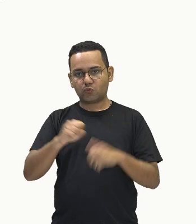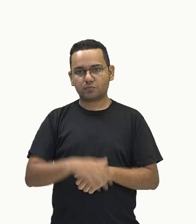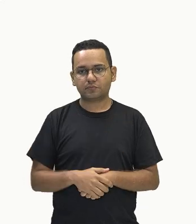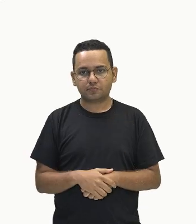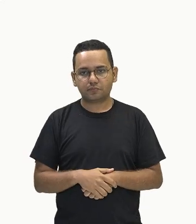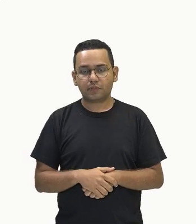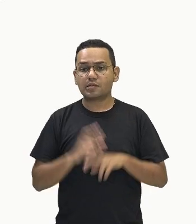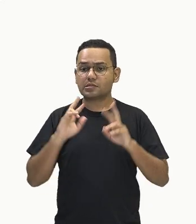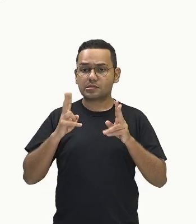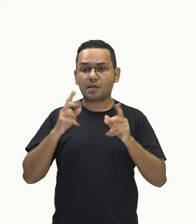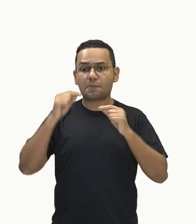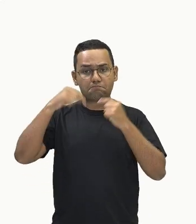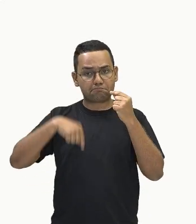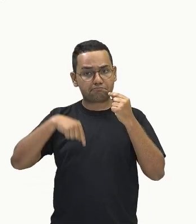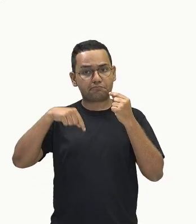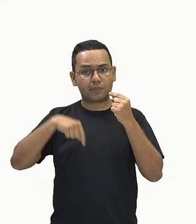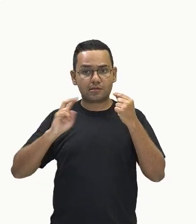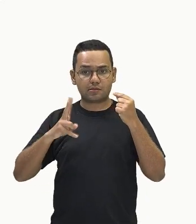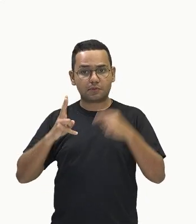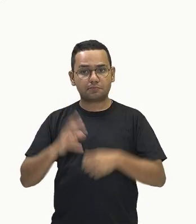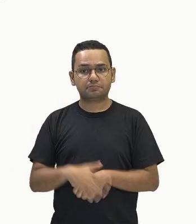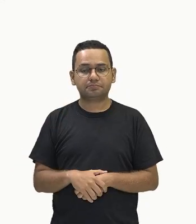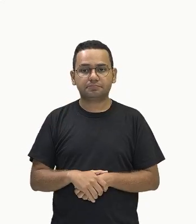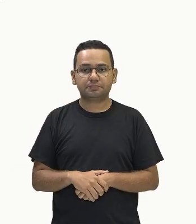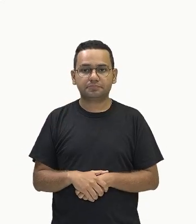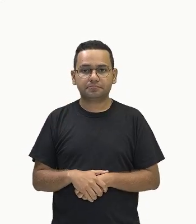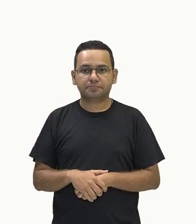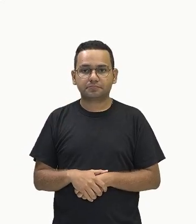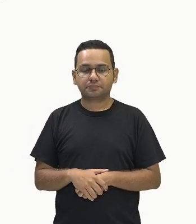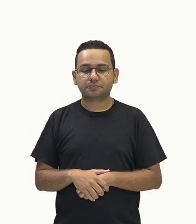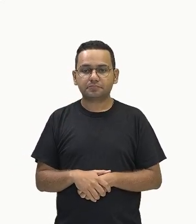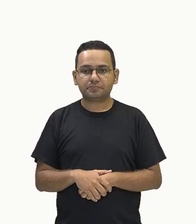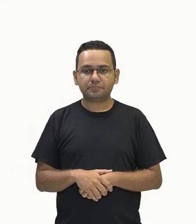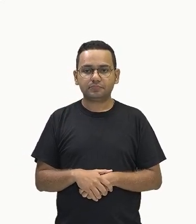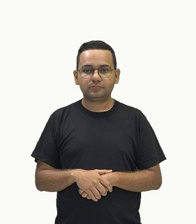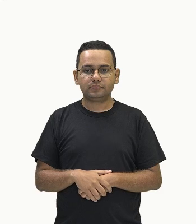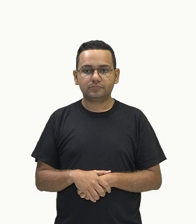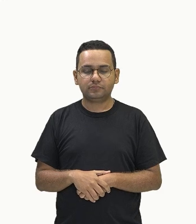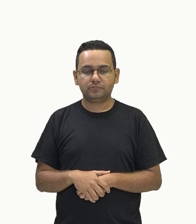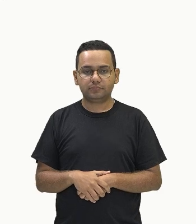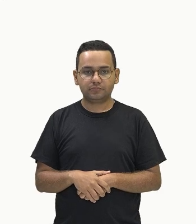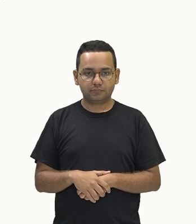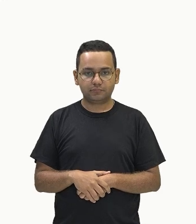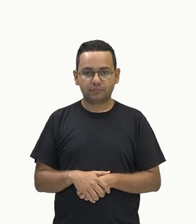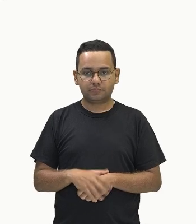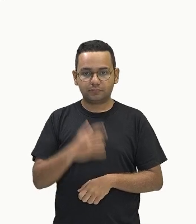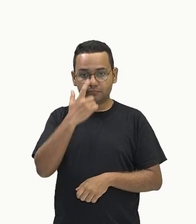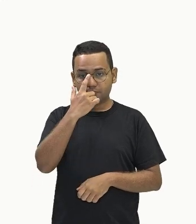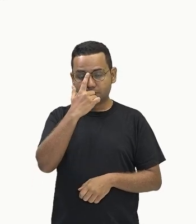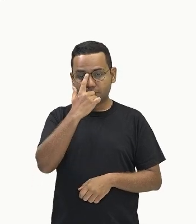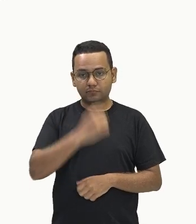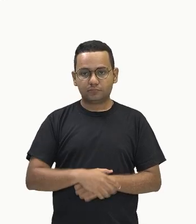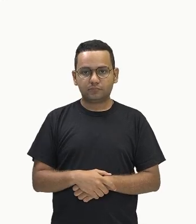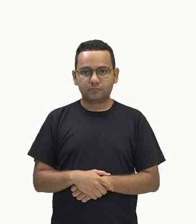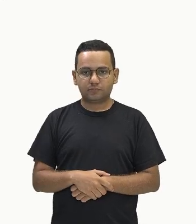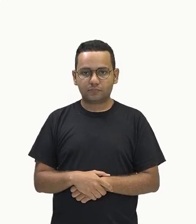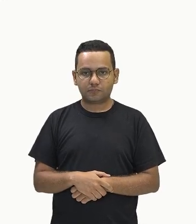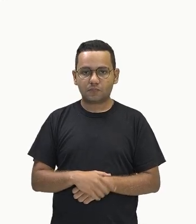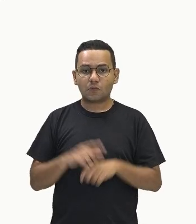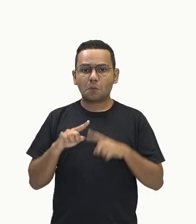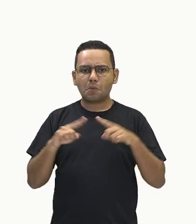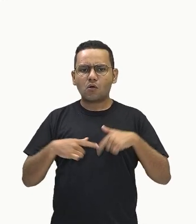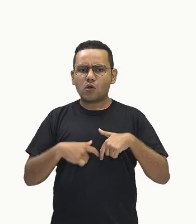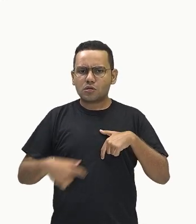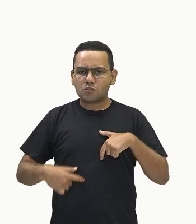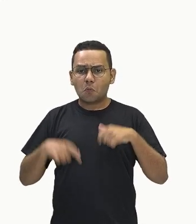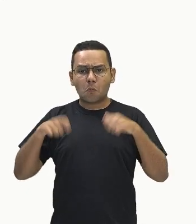sempre da boca para o estômago, certo? O seu esôfago, ele pode